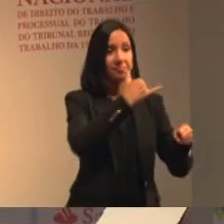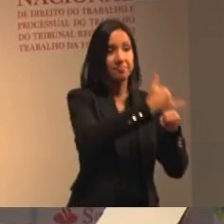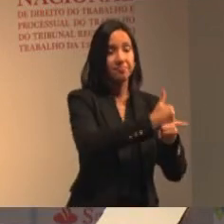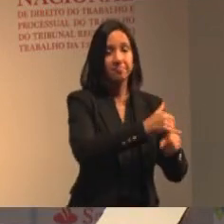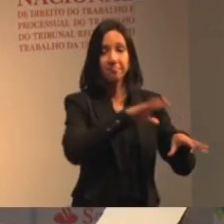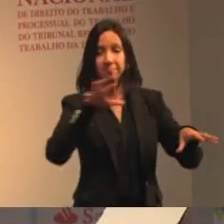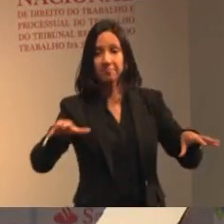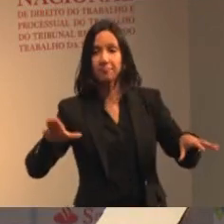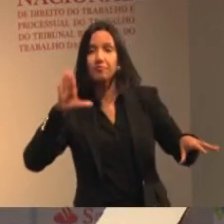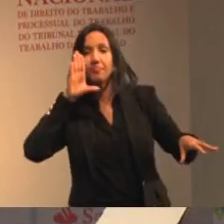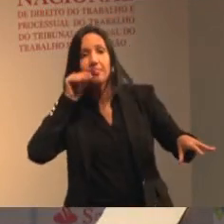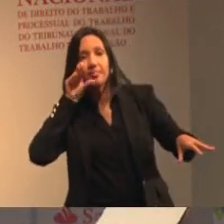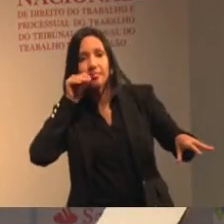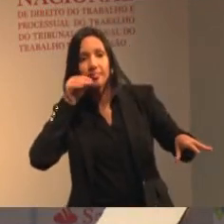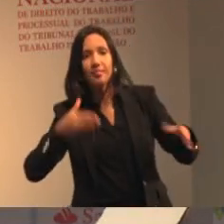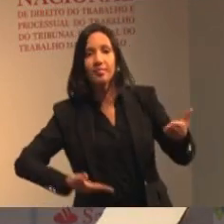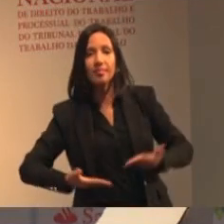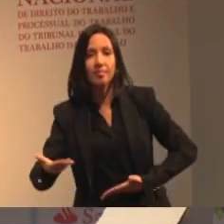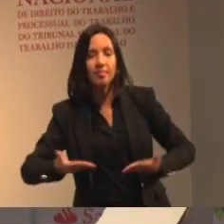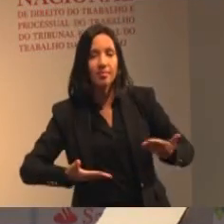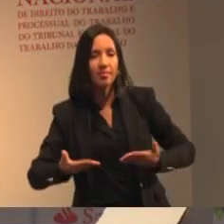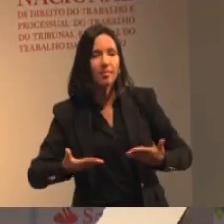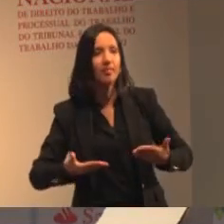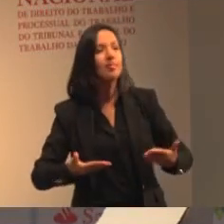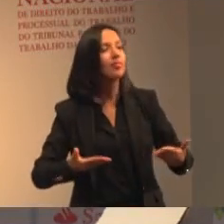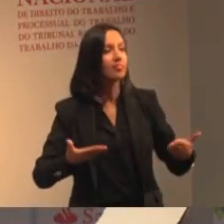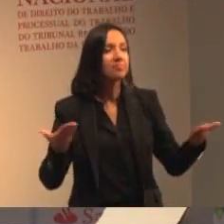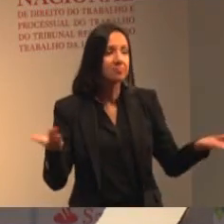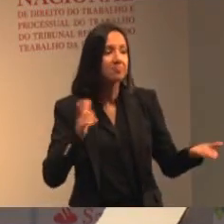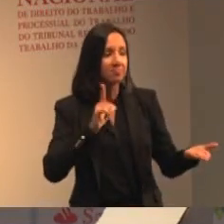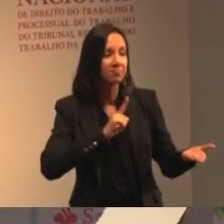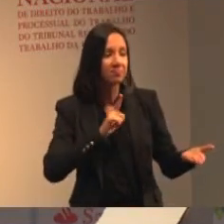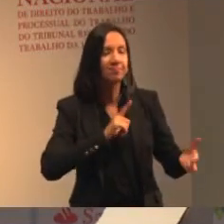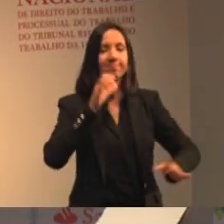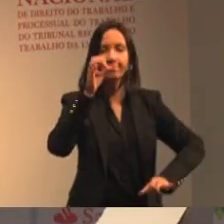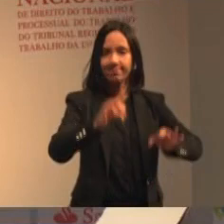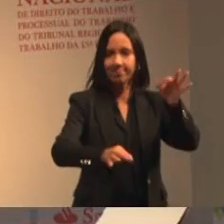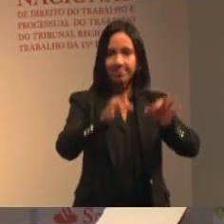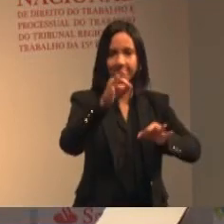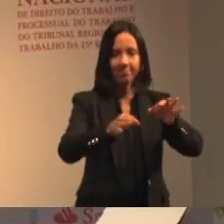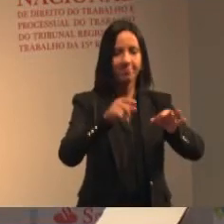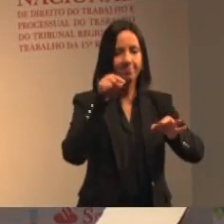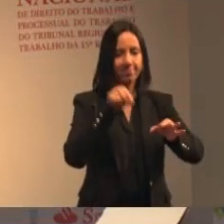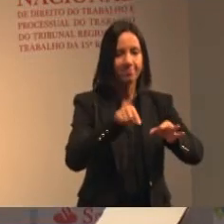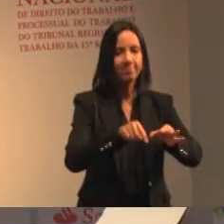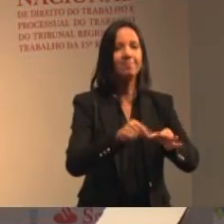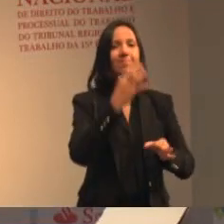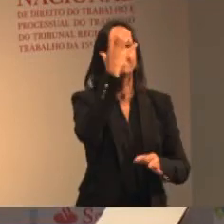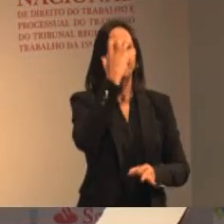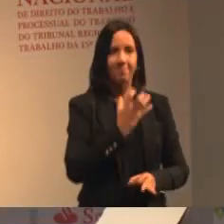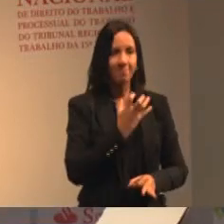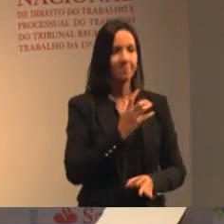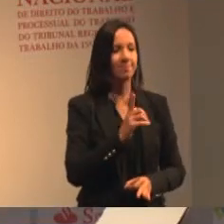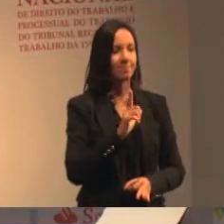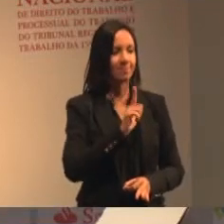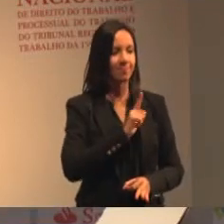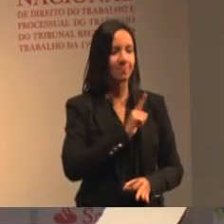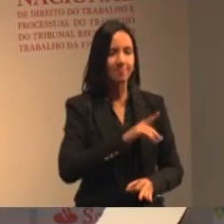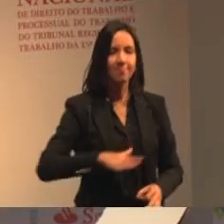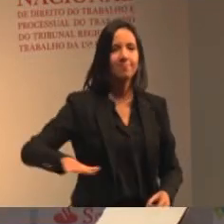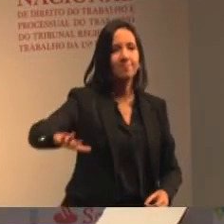empregados. E não nos furtemos em dizer, é a justiça mais célere dentre